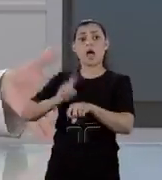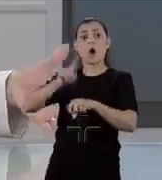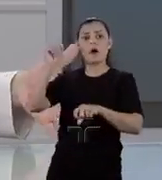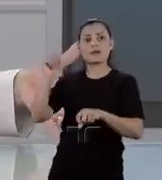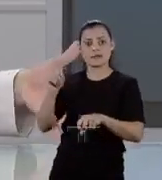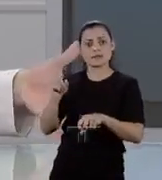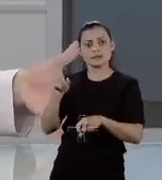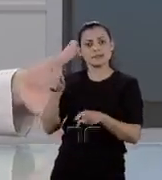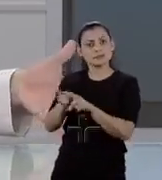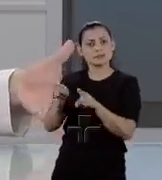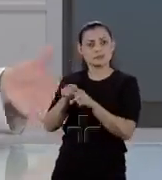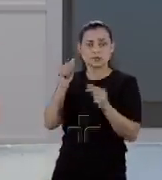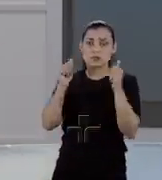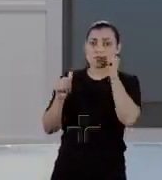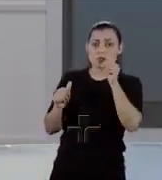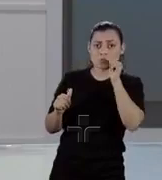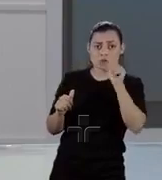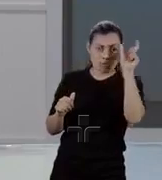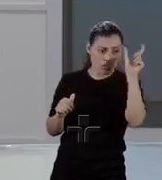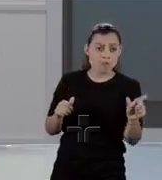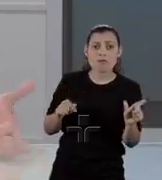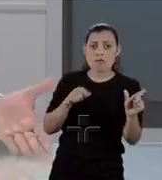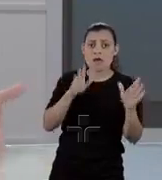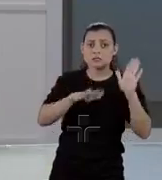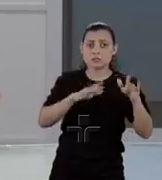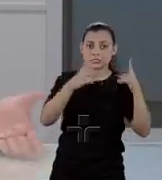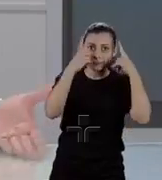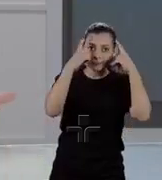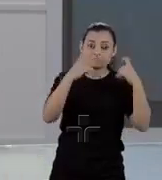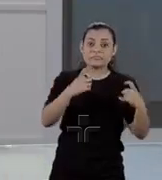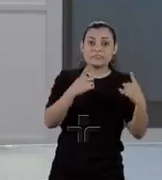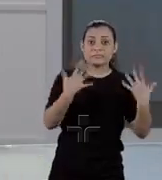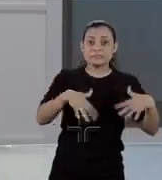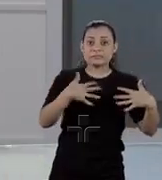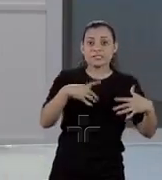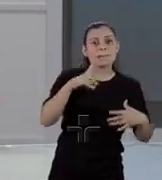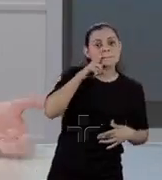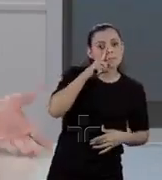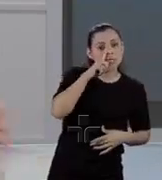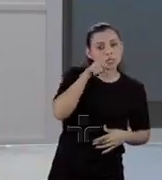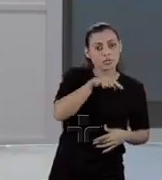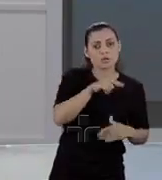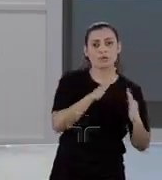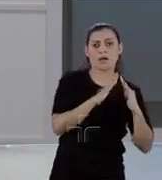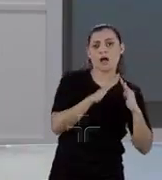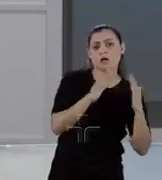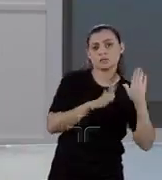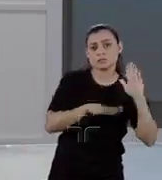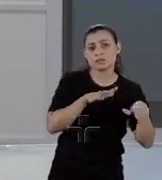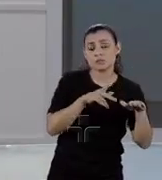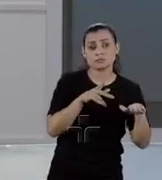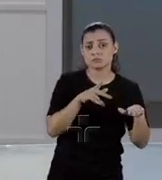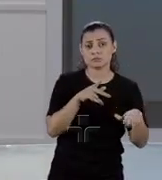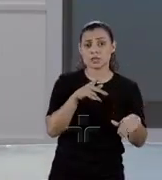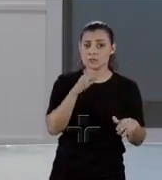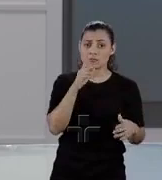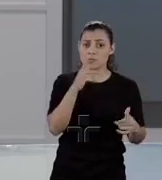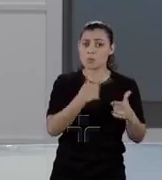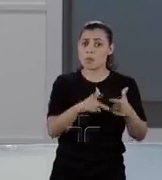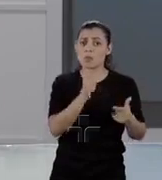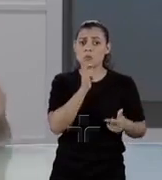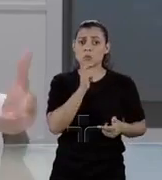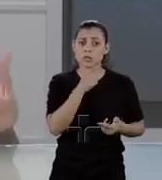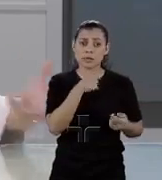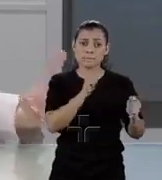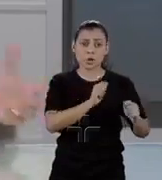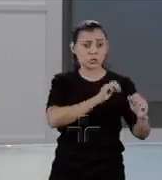no caso das mulheres, especificamente, que vivem em situação de risco em ambientes onde tem a violência, eu não vejo nenhum mal em que você tivesse